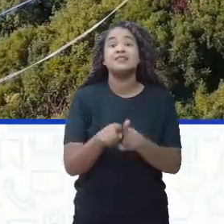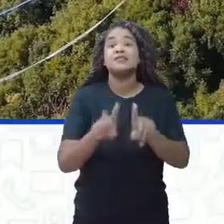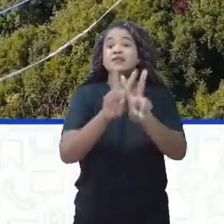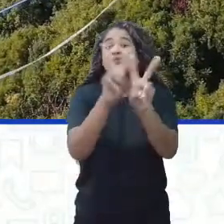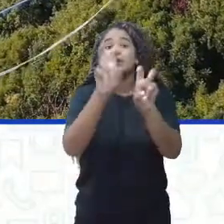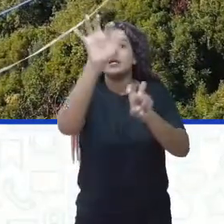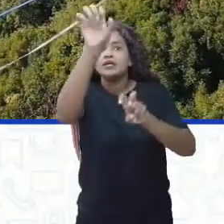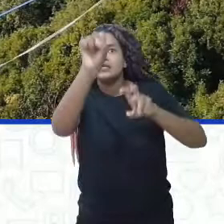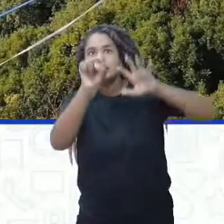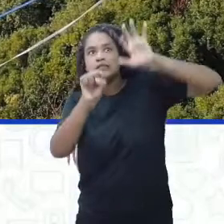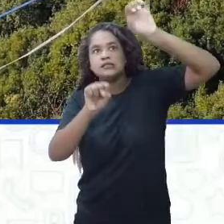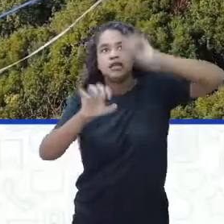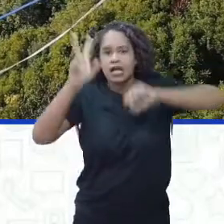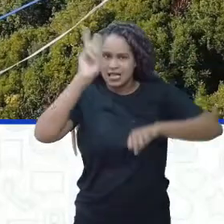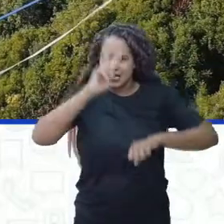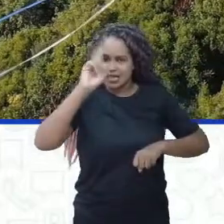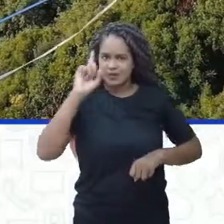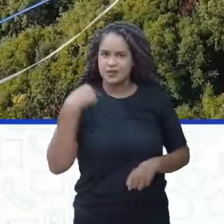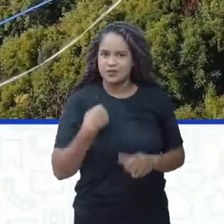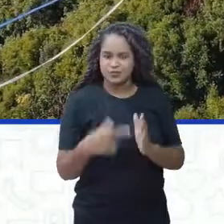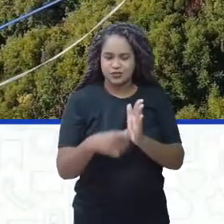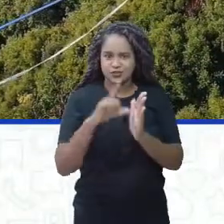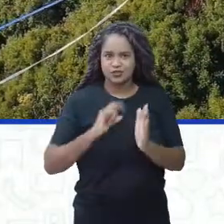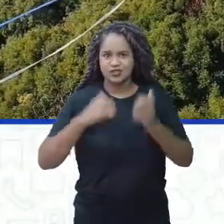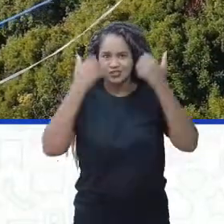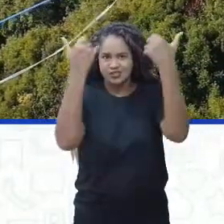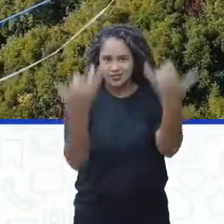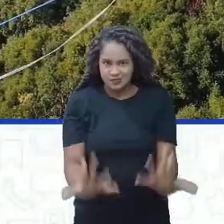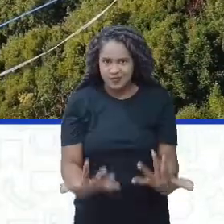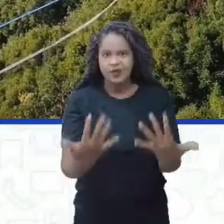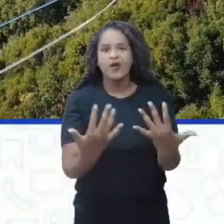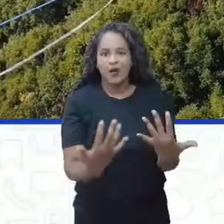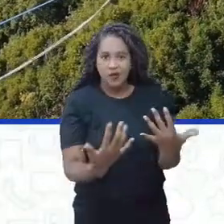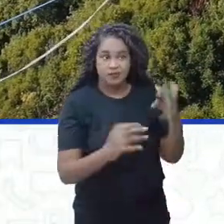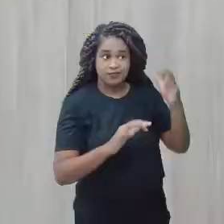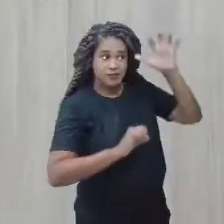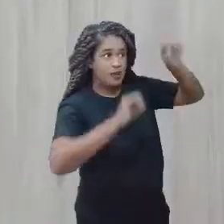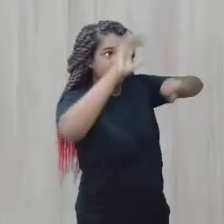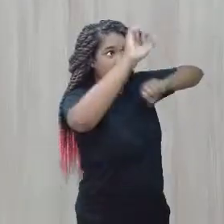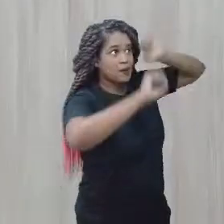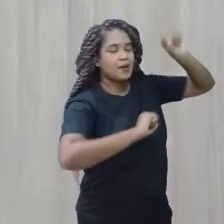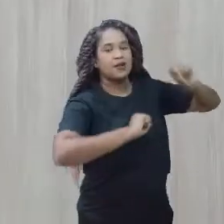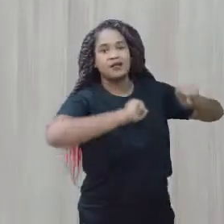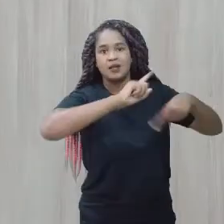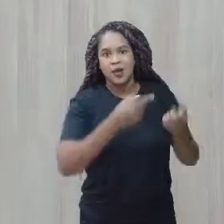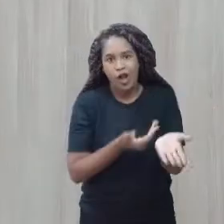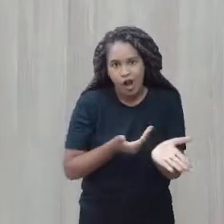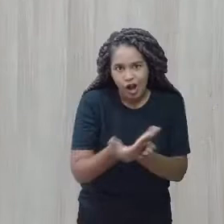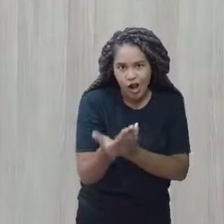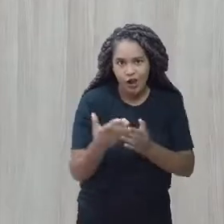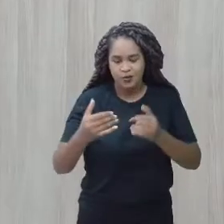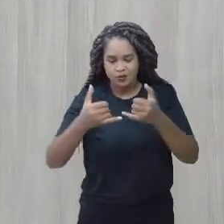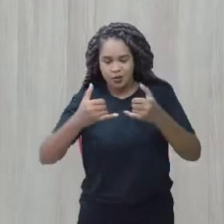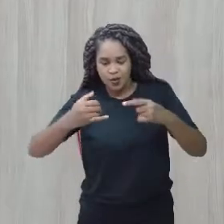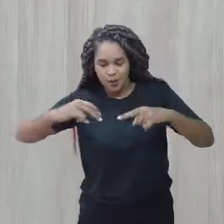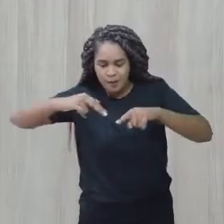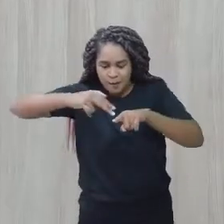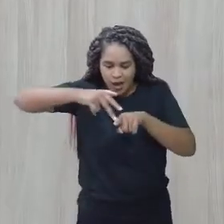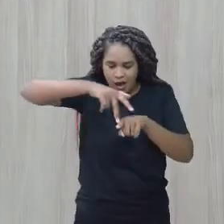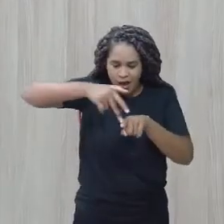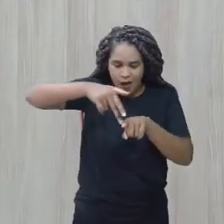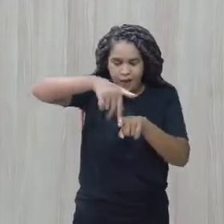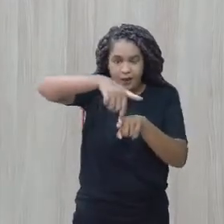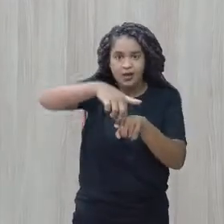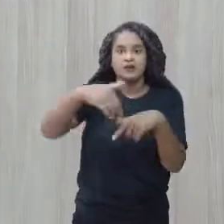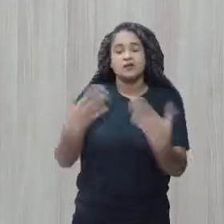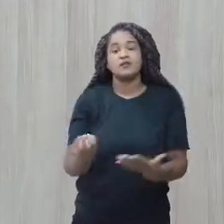Lembra que a gente falou da escalada lá no começo, que ela deu origem ao slackline, Então, para o praticante aí do Highline, ele